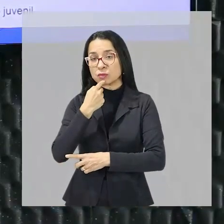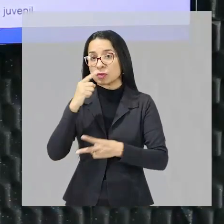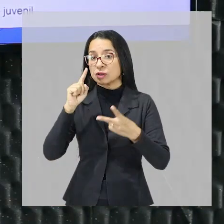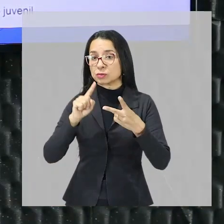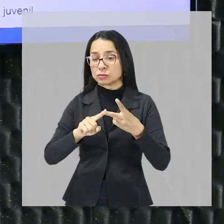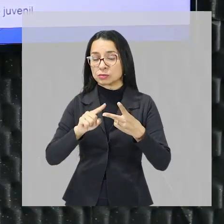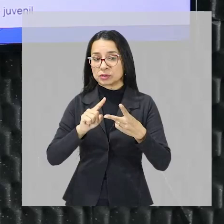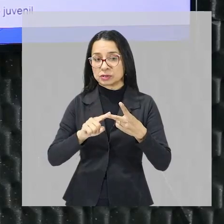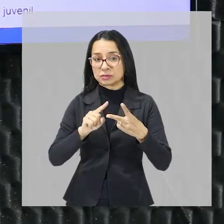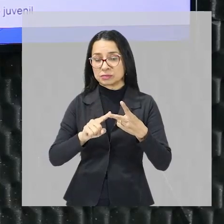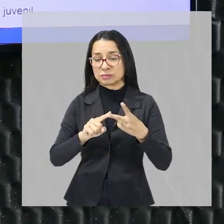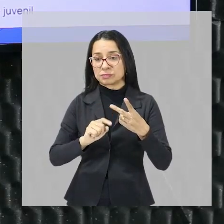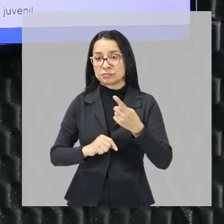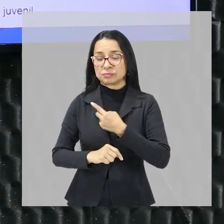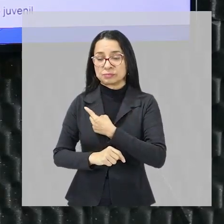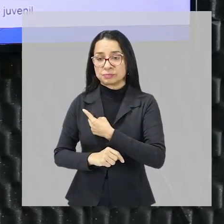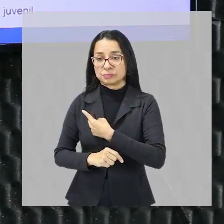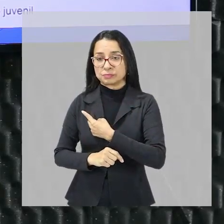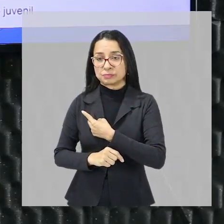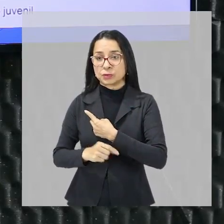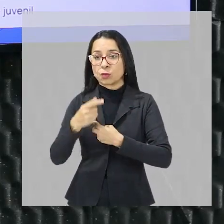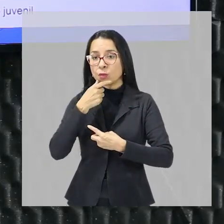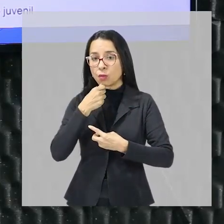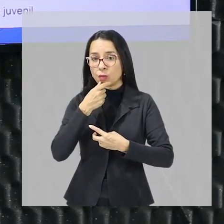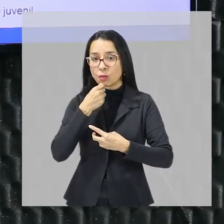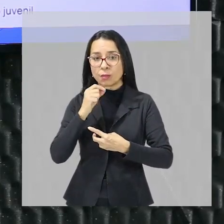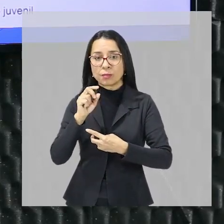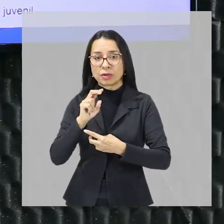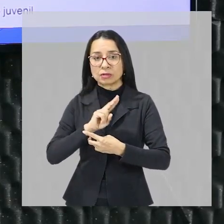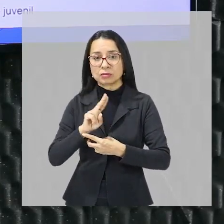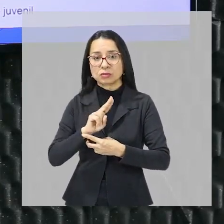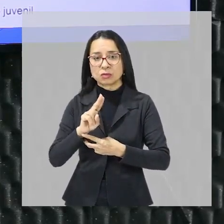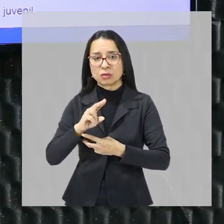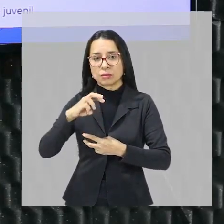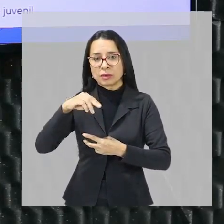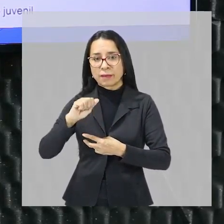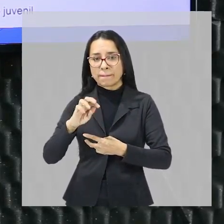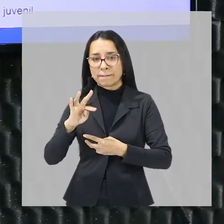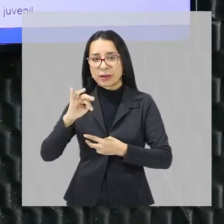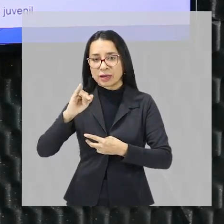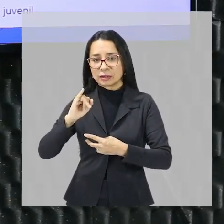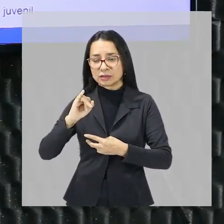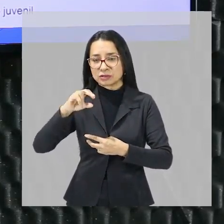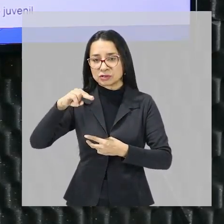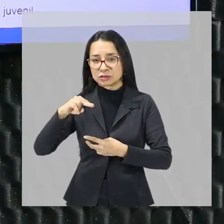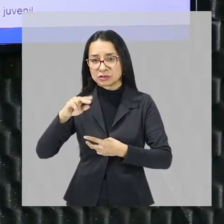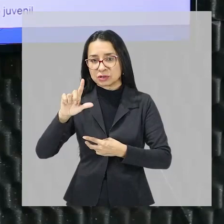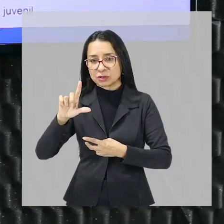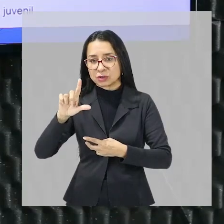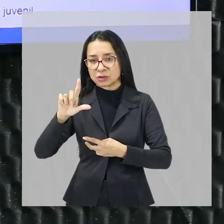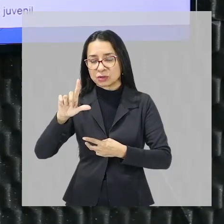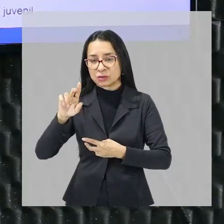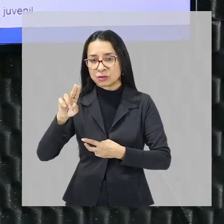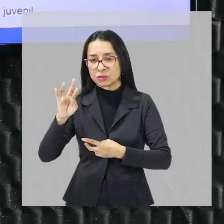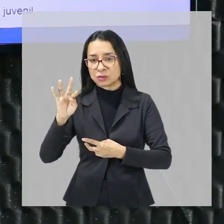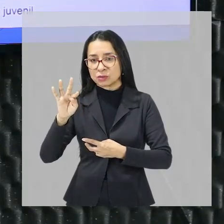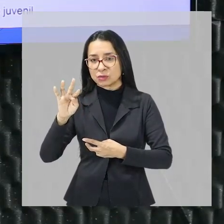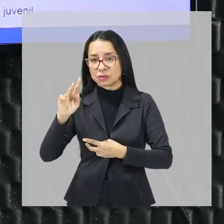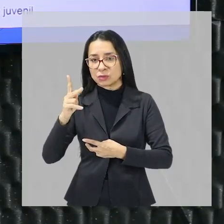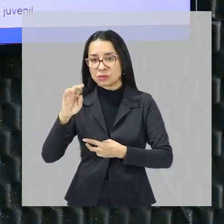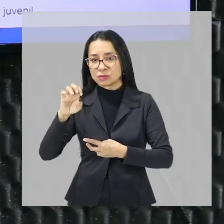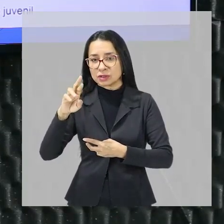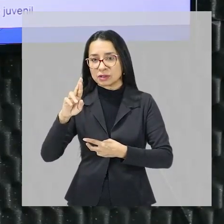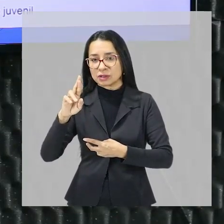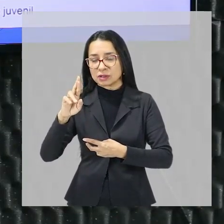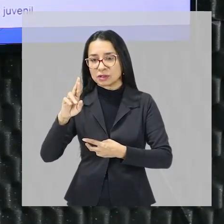o rapaz que está em segundo plano na figura 2, na fotografia. O veículo, esse ônibus, alcançou o estatuto de